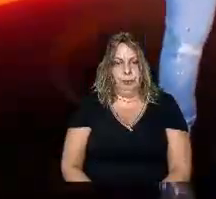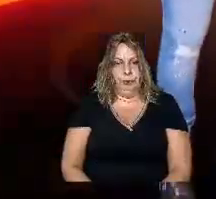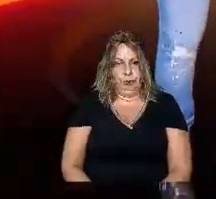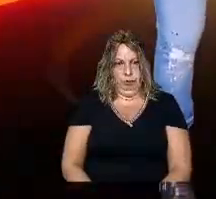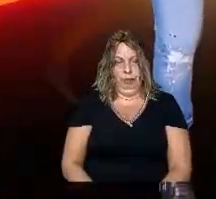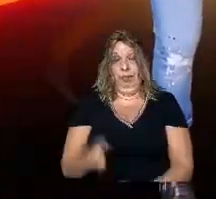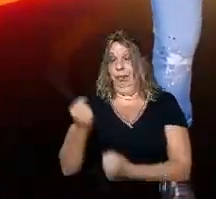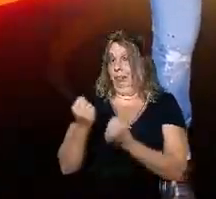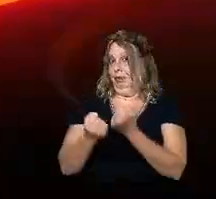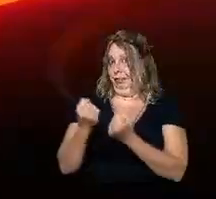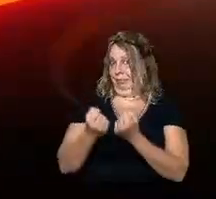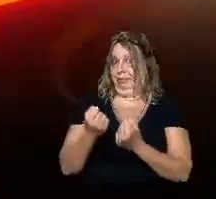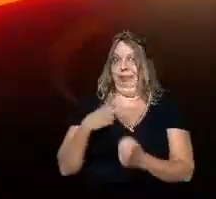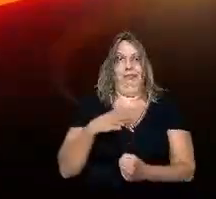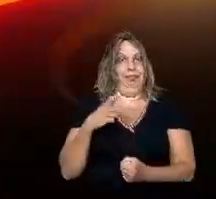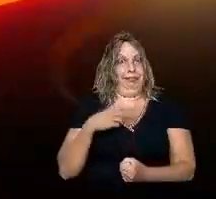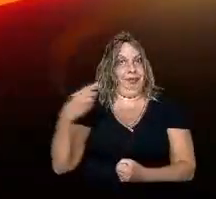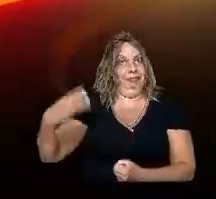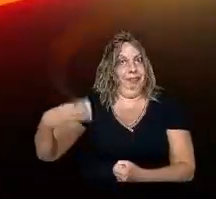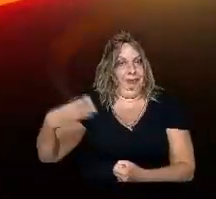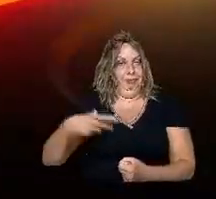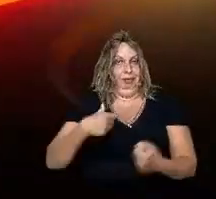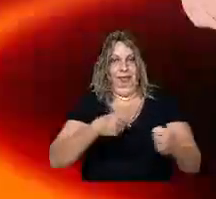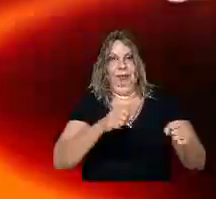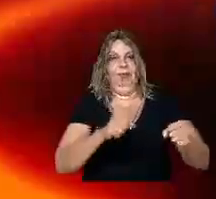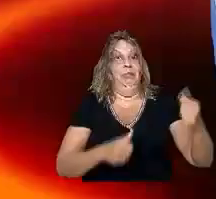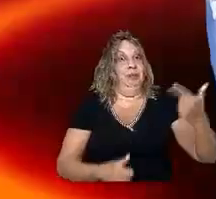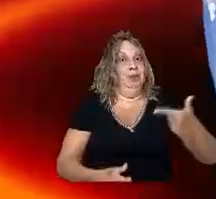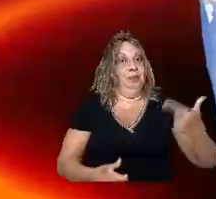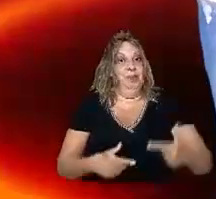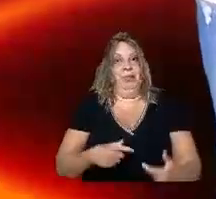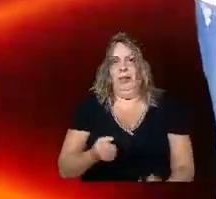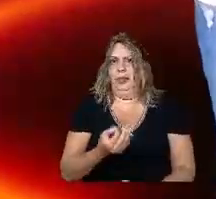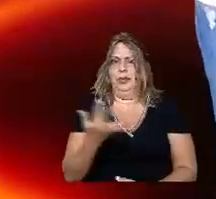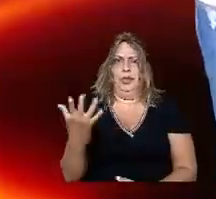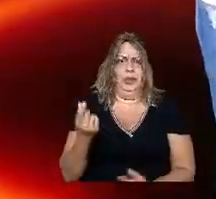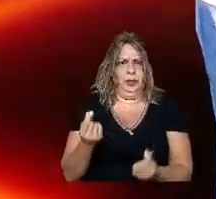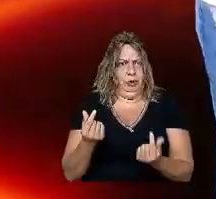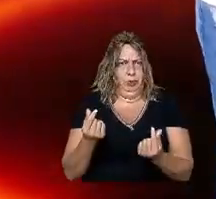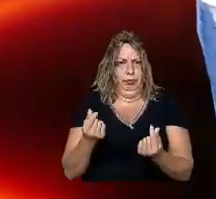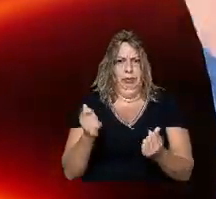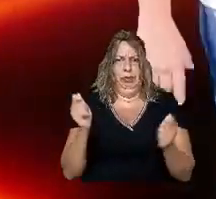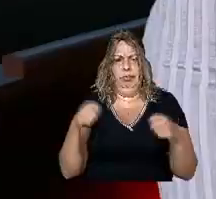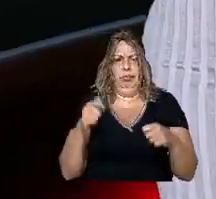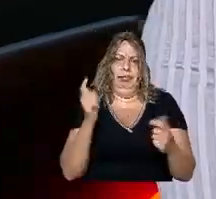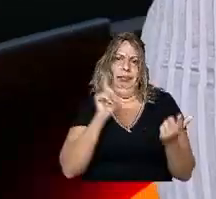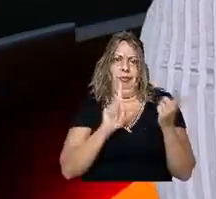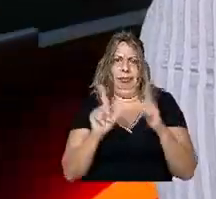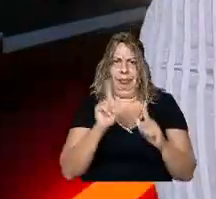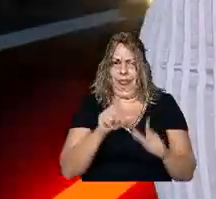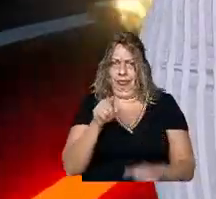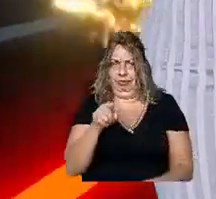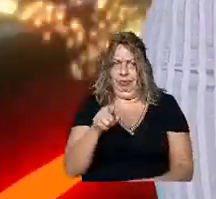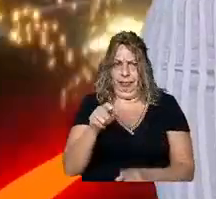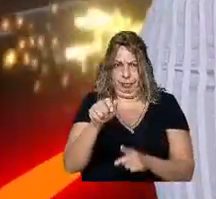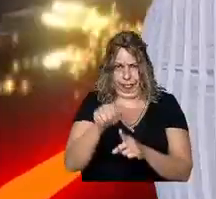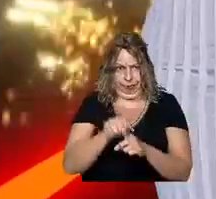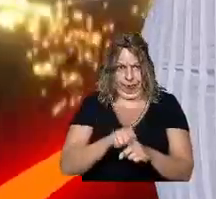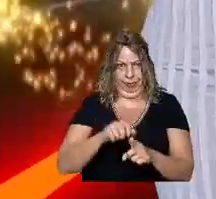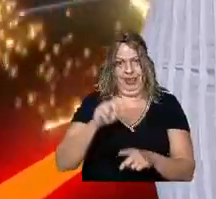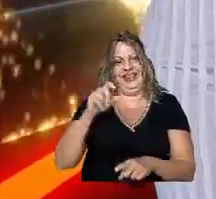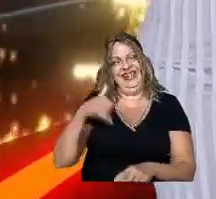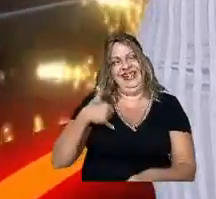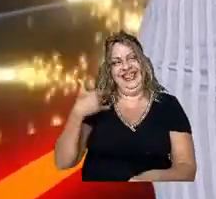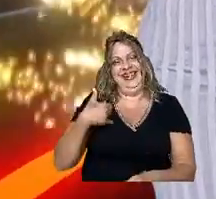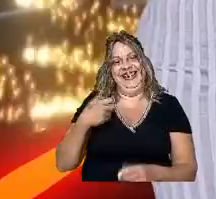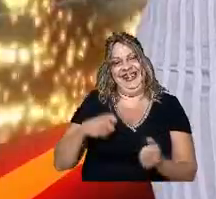Tem o Fiat Mobi Zero. Tem moto Honda também. E muitos prêmios em dinheiro pra você. É mês de aniversário Caju